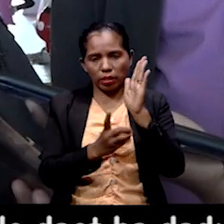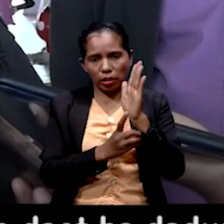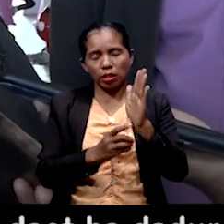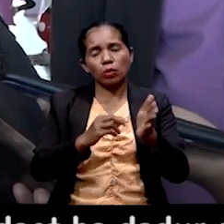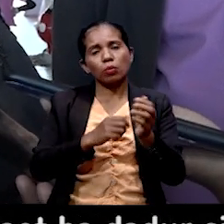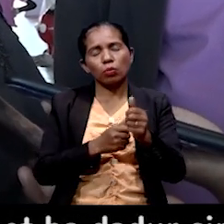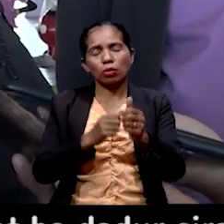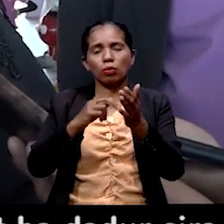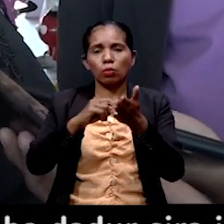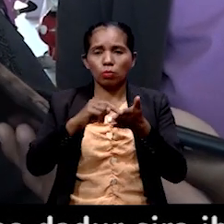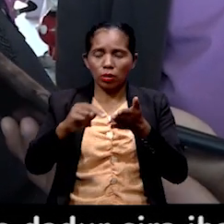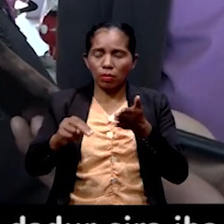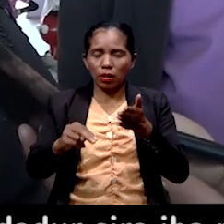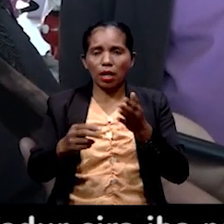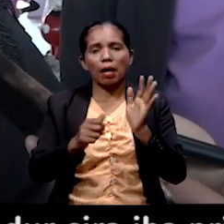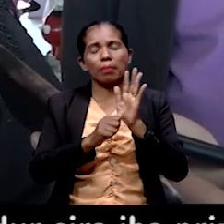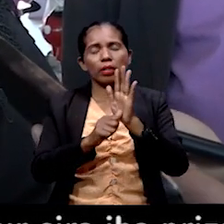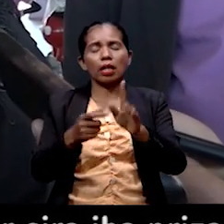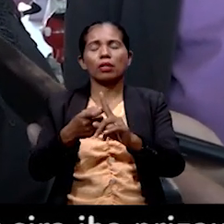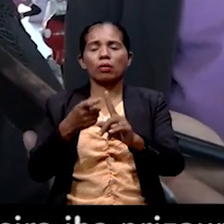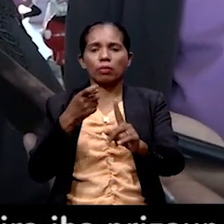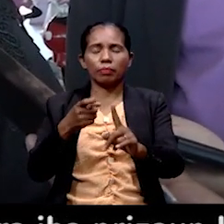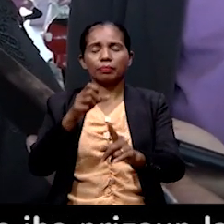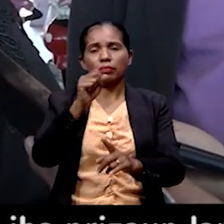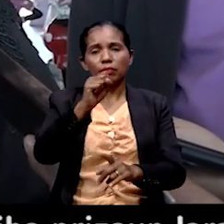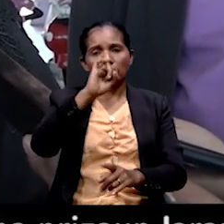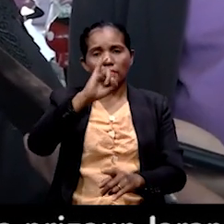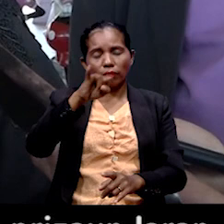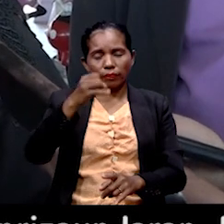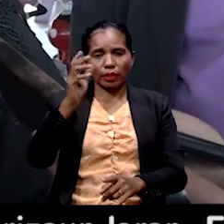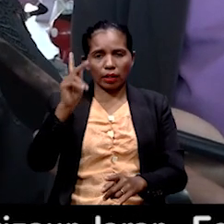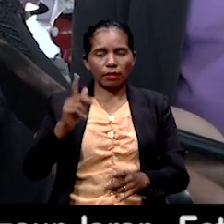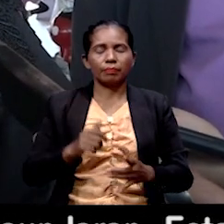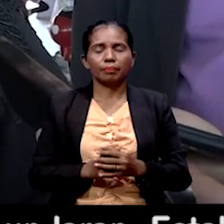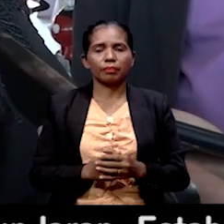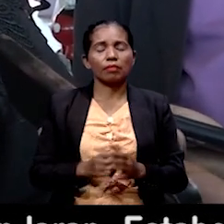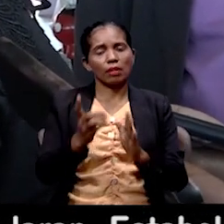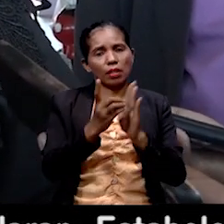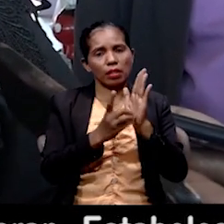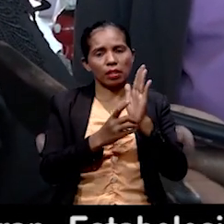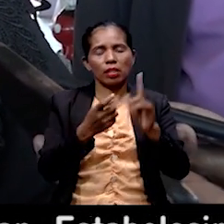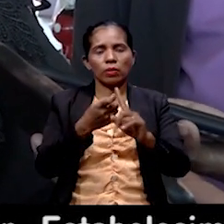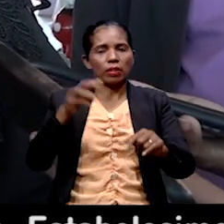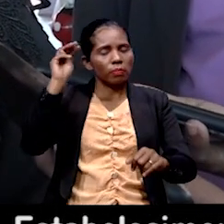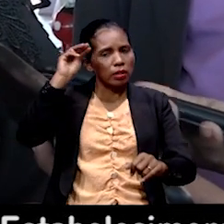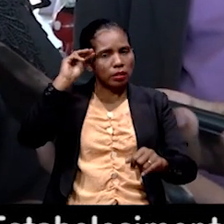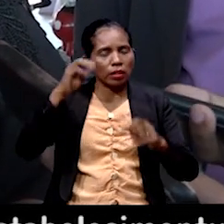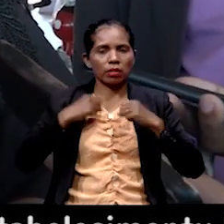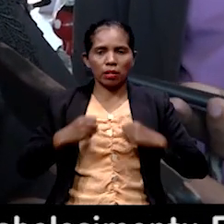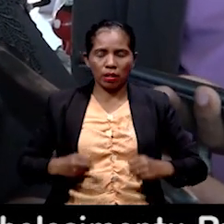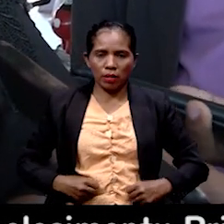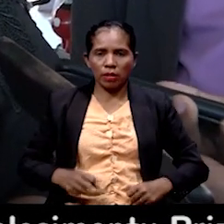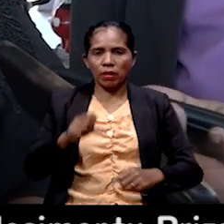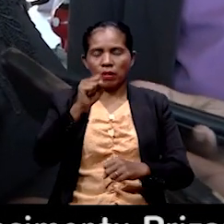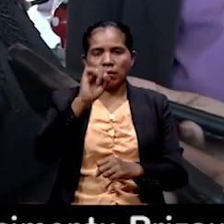mak apresenta husi. Husi rasa sendu integrado gestão crise. E dados ser nih mais o Ministério da Saúde, sendu integrado